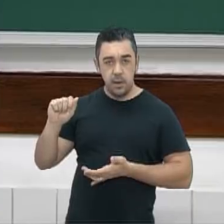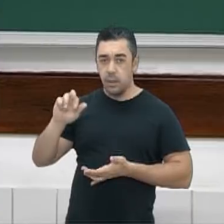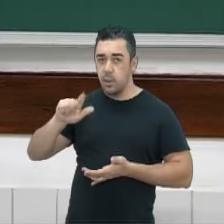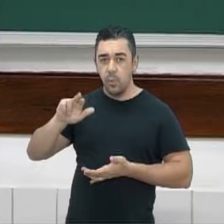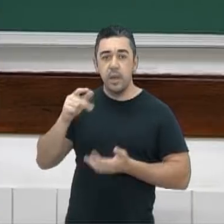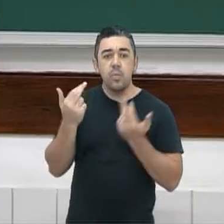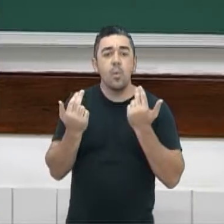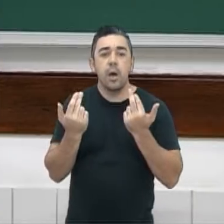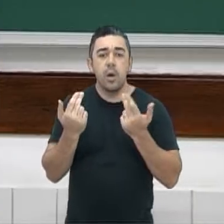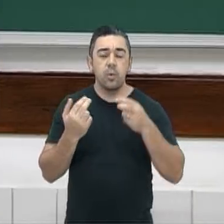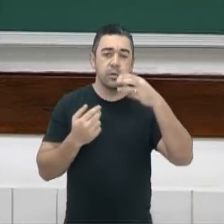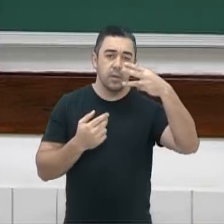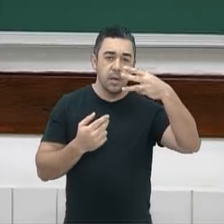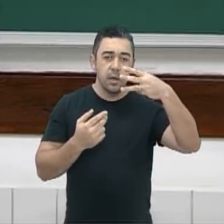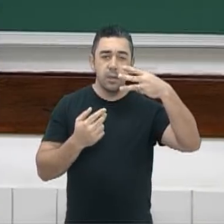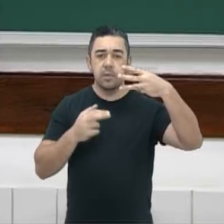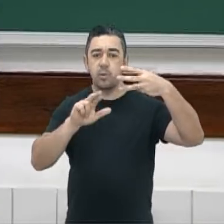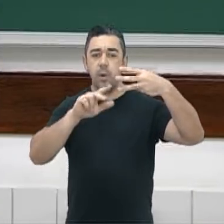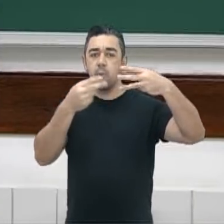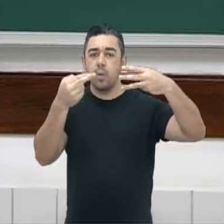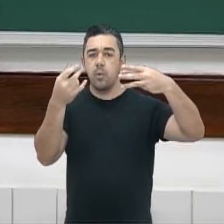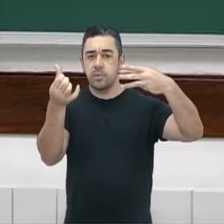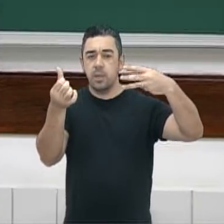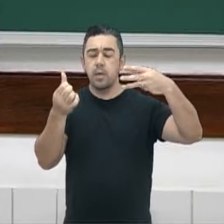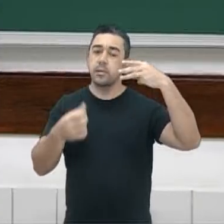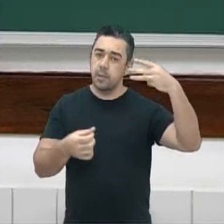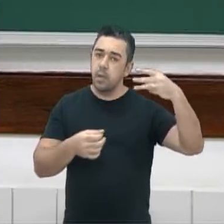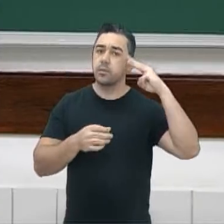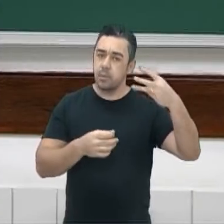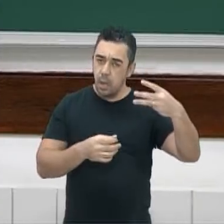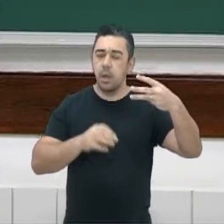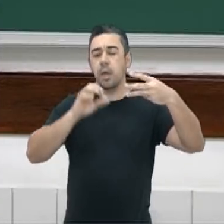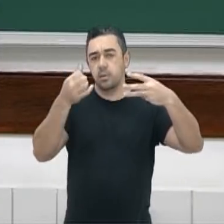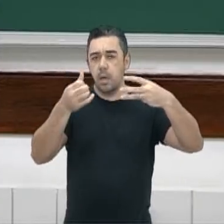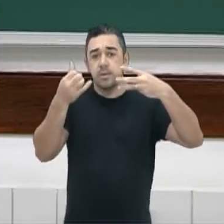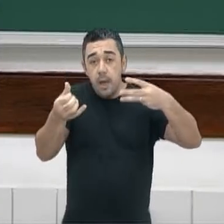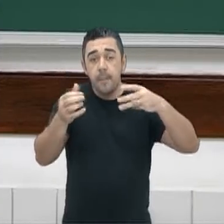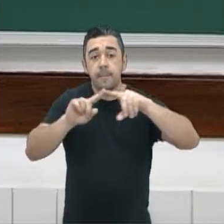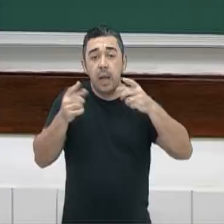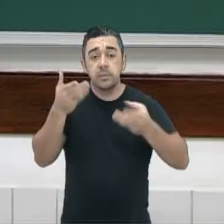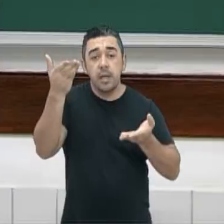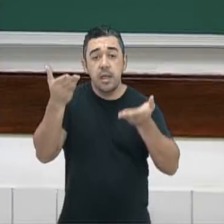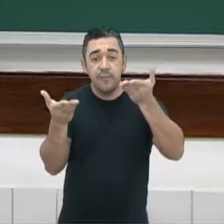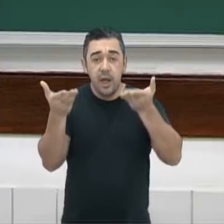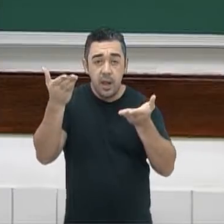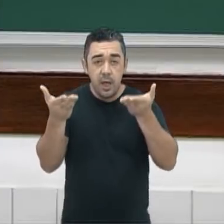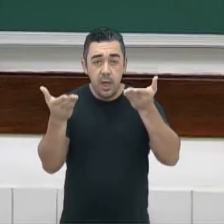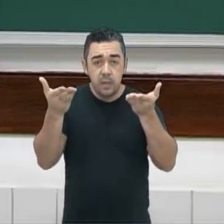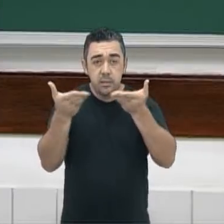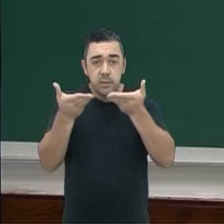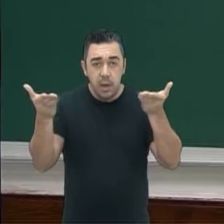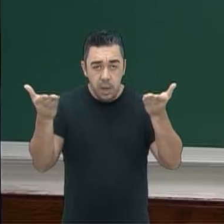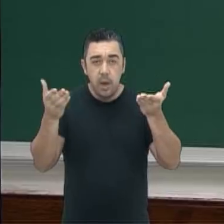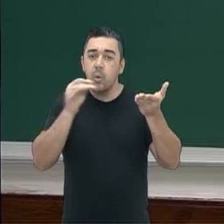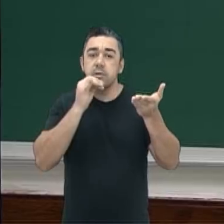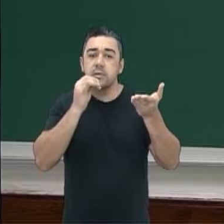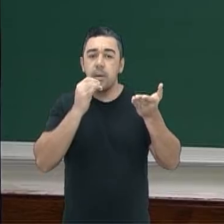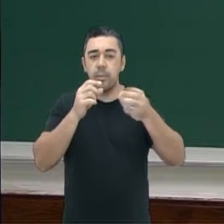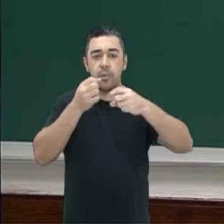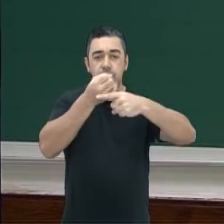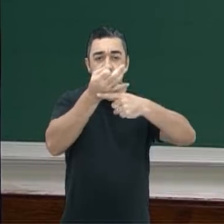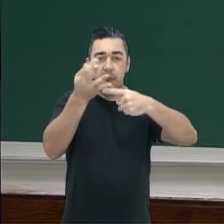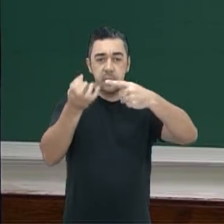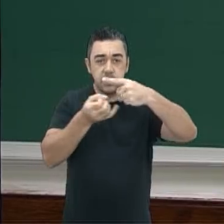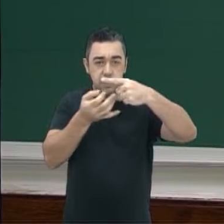o 3 não é igual ao 6. 3 é 3, 6 é 6. Porém, quando a gente fala em equivalência de fração, a gente está falando o quê?